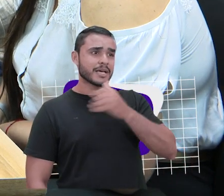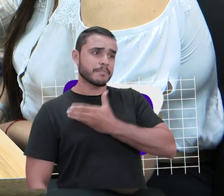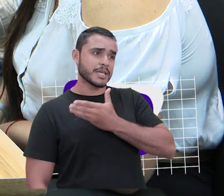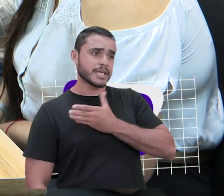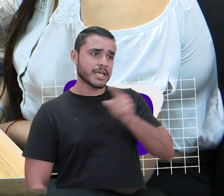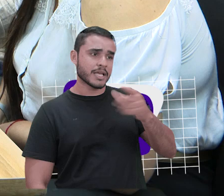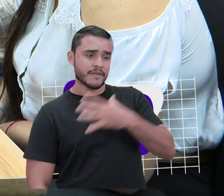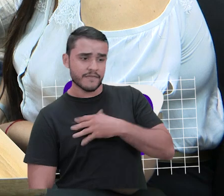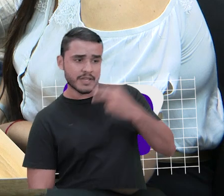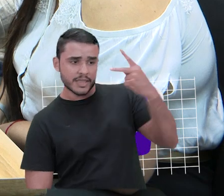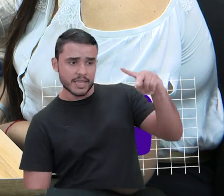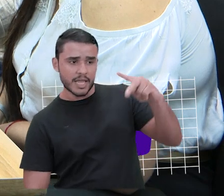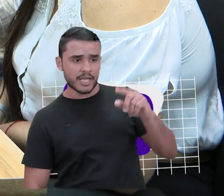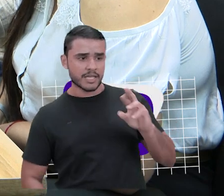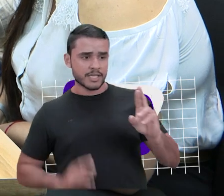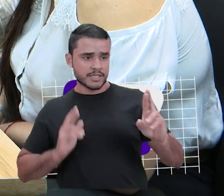criança